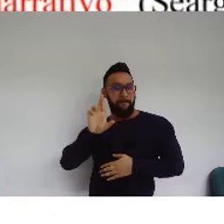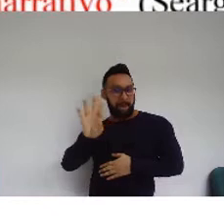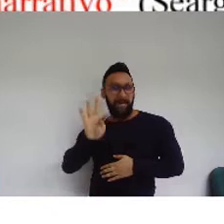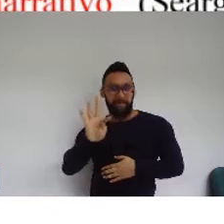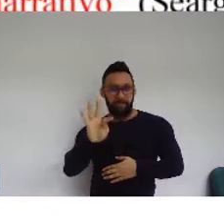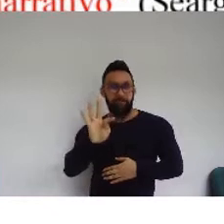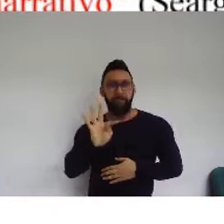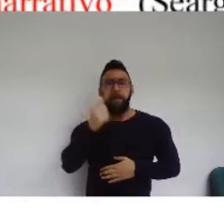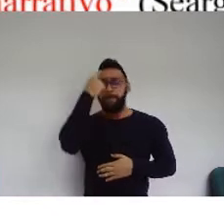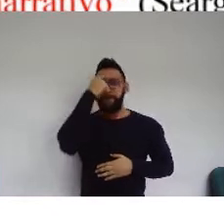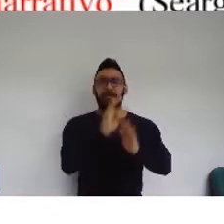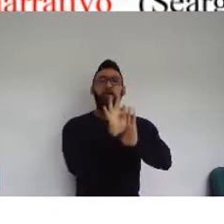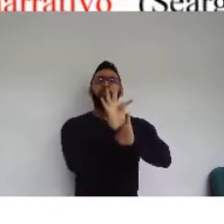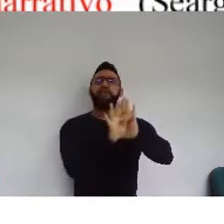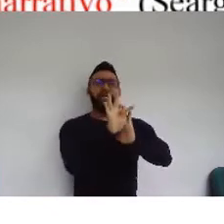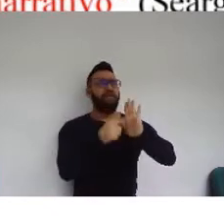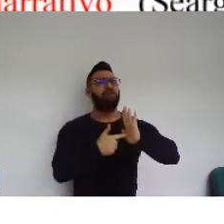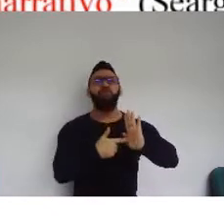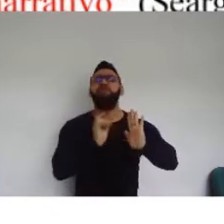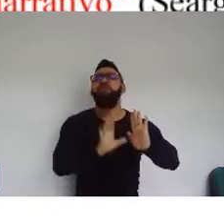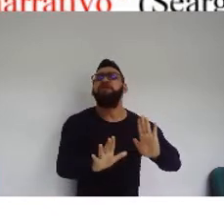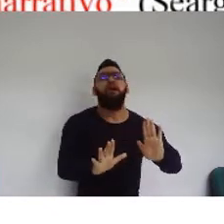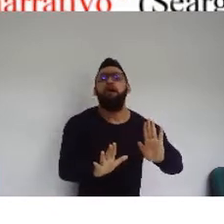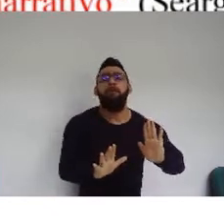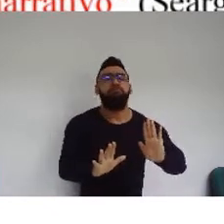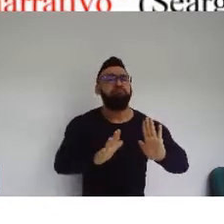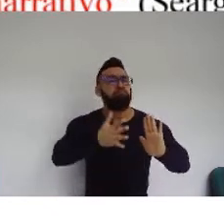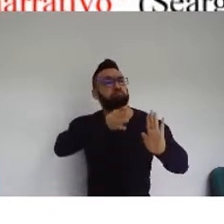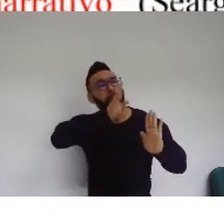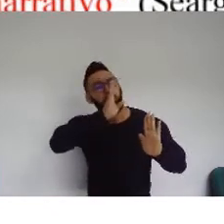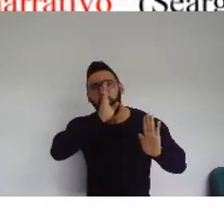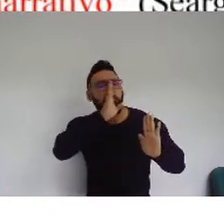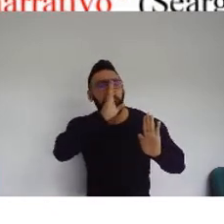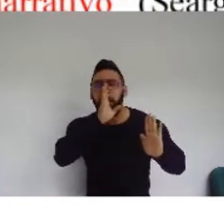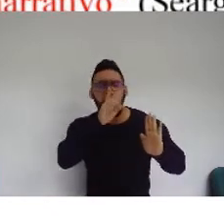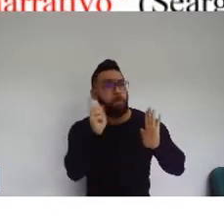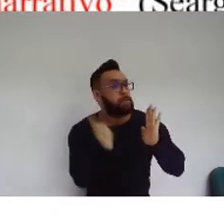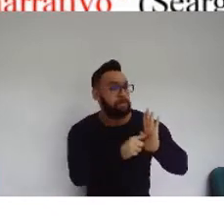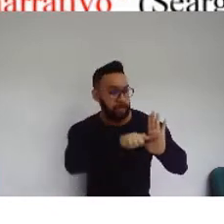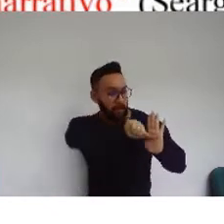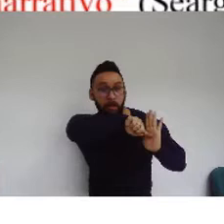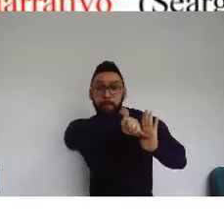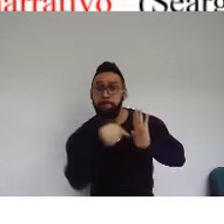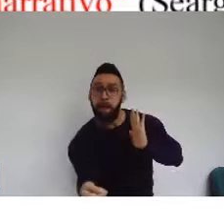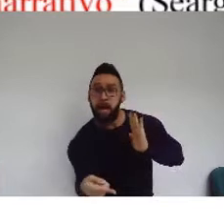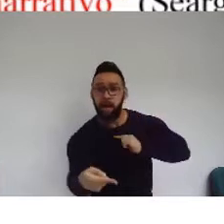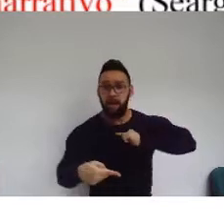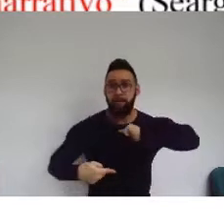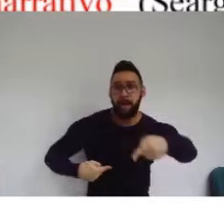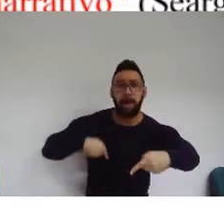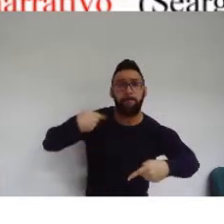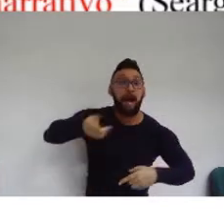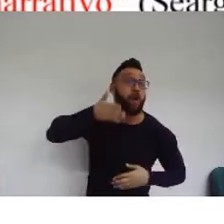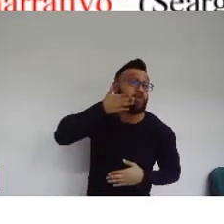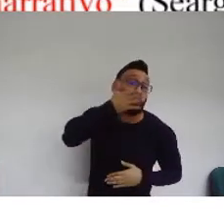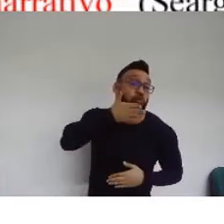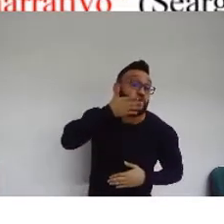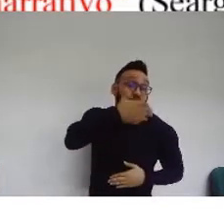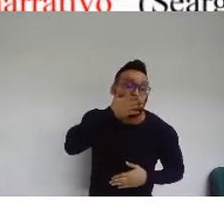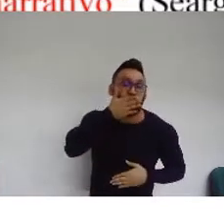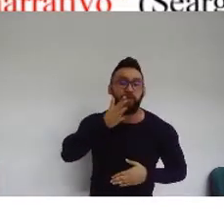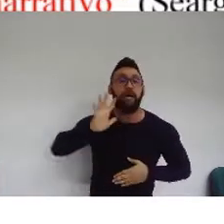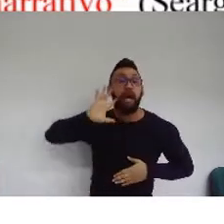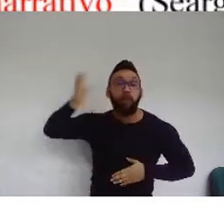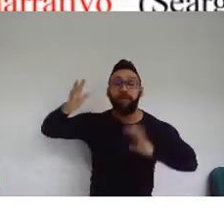como produtos, têm traços de suas práticas e reverberam essas práticas, assim como os contextos